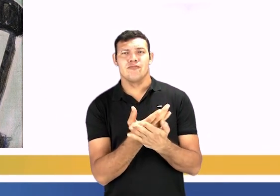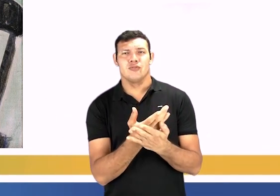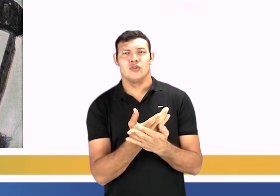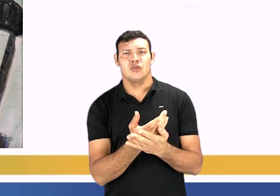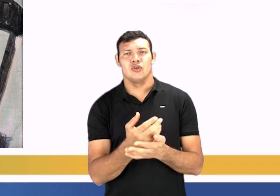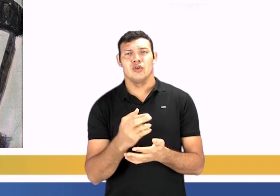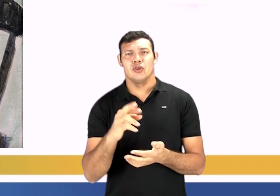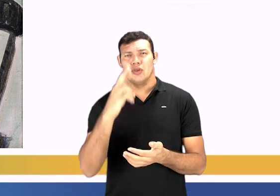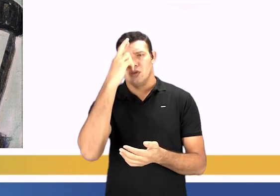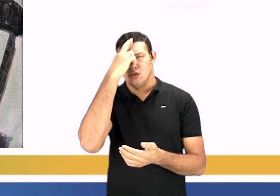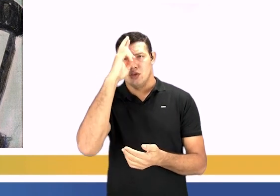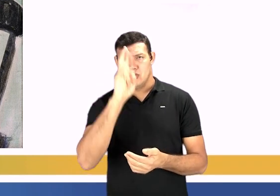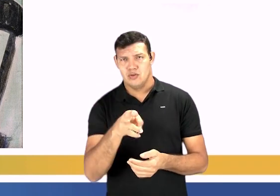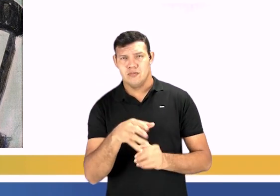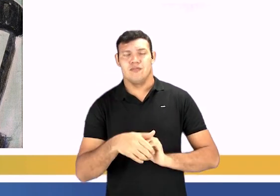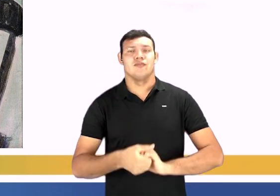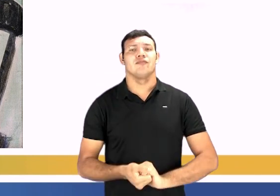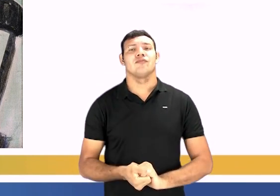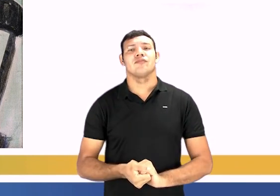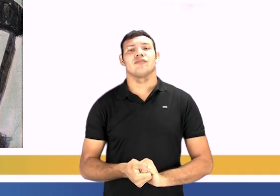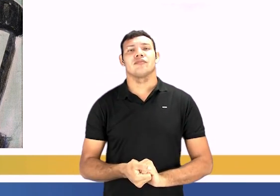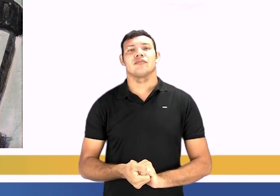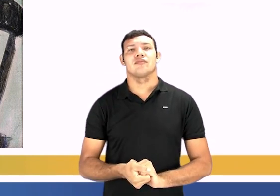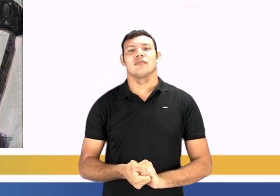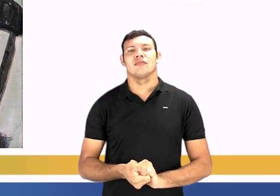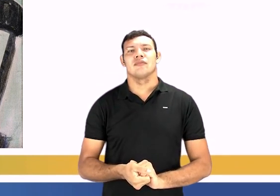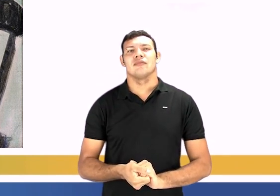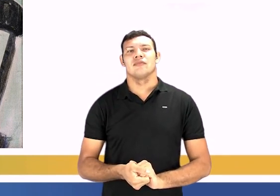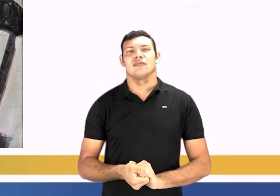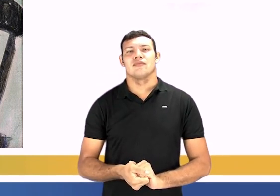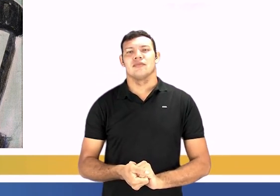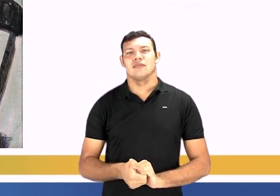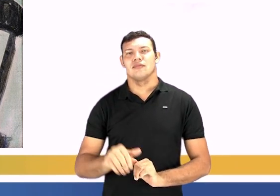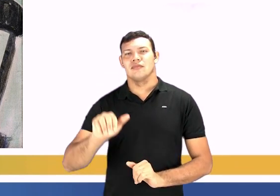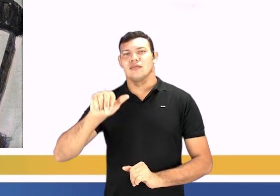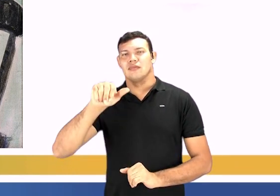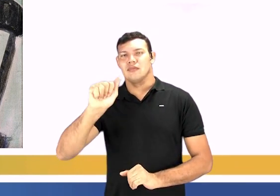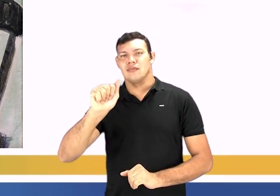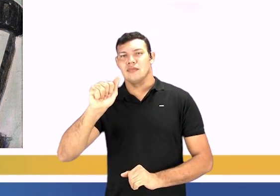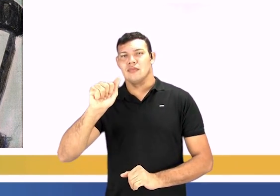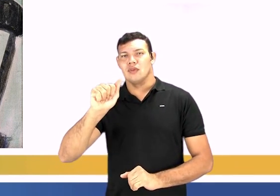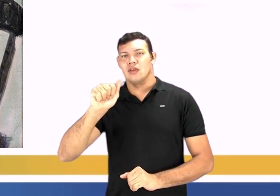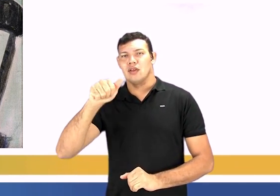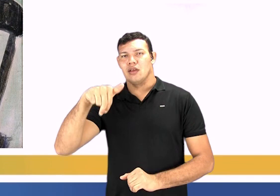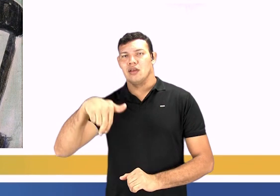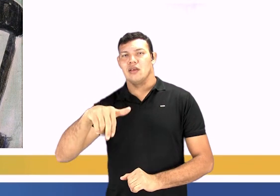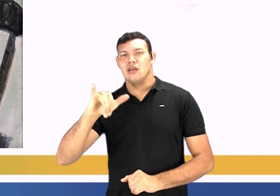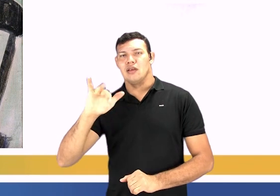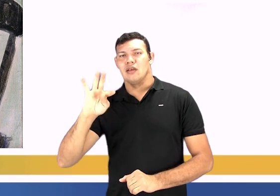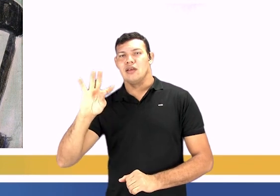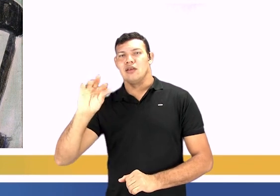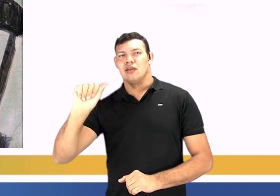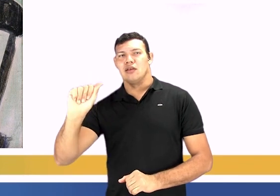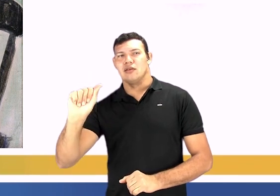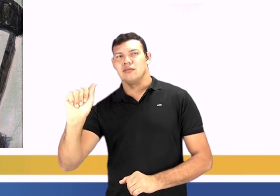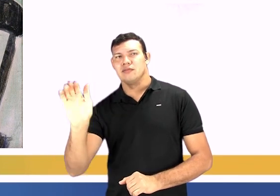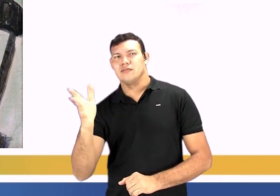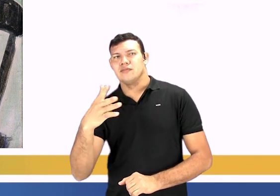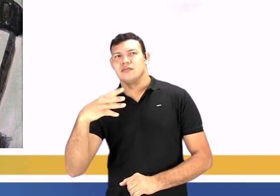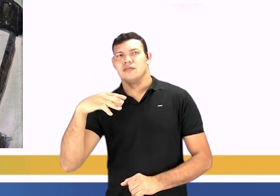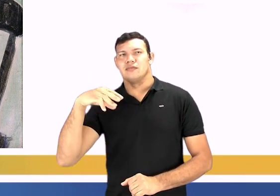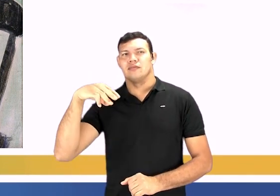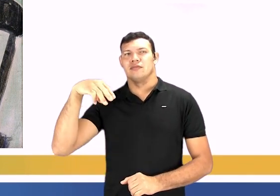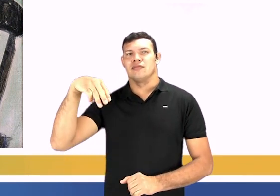de 1915, de ninguém mais, ninguém menos que Anita Malfatti. Você provavelmente já viu essa obra